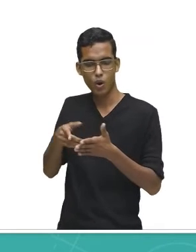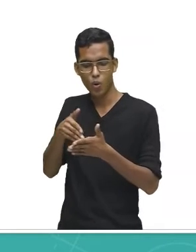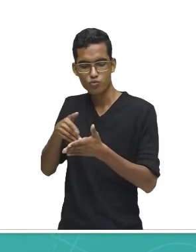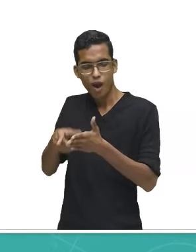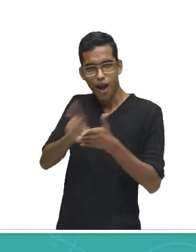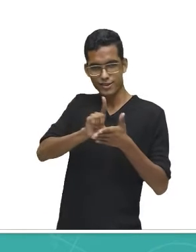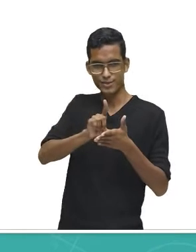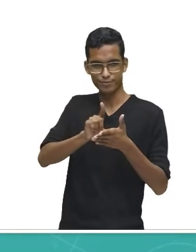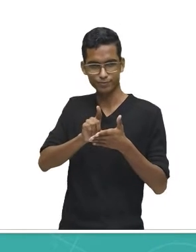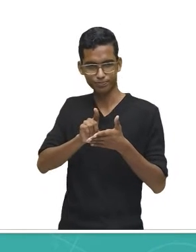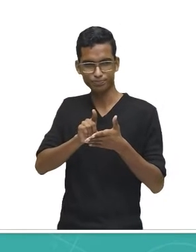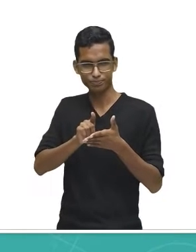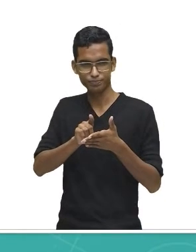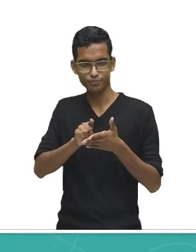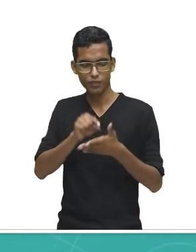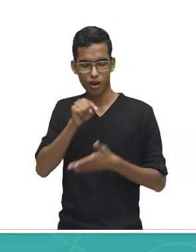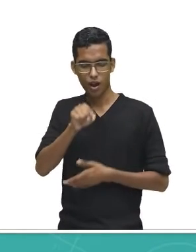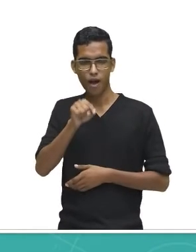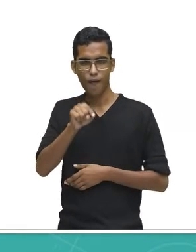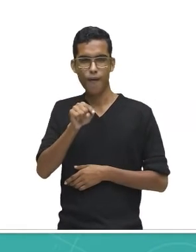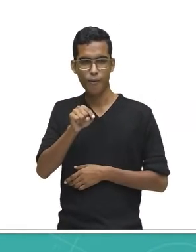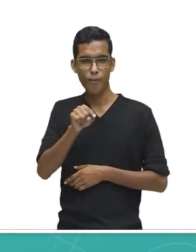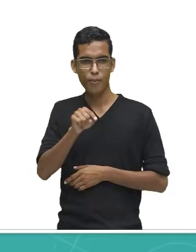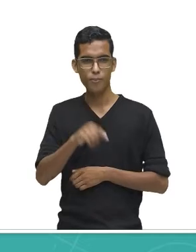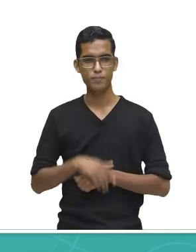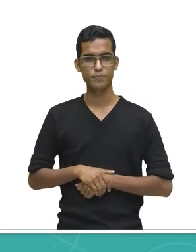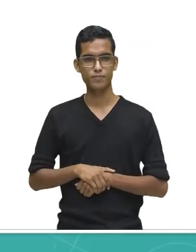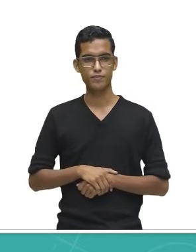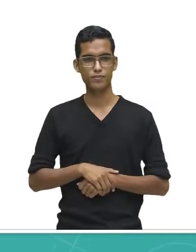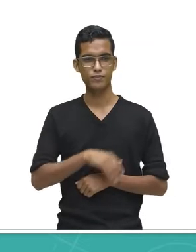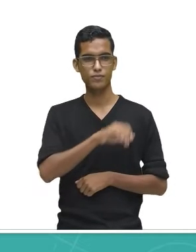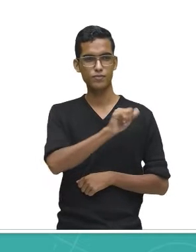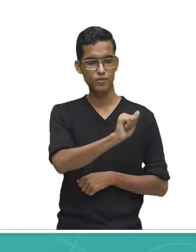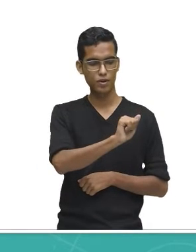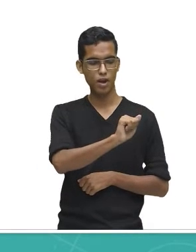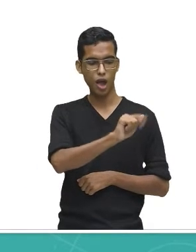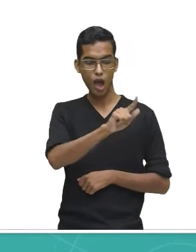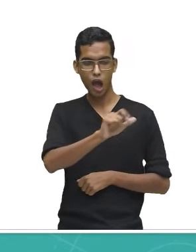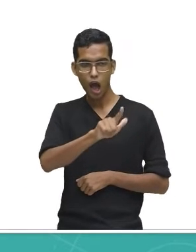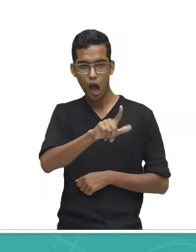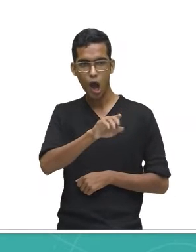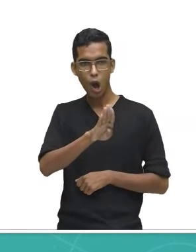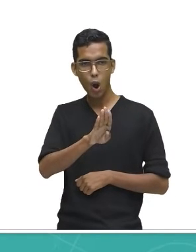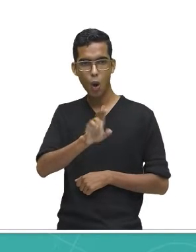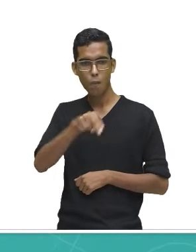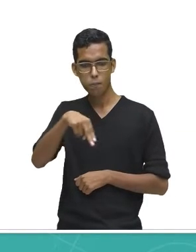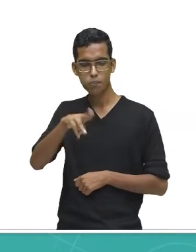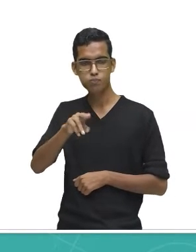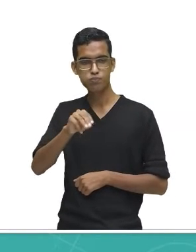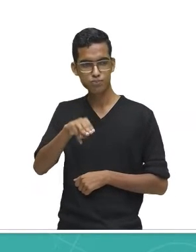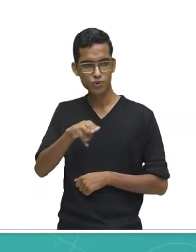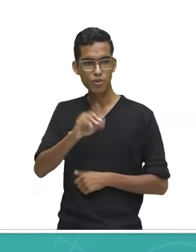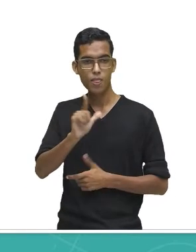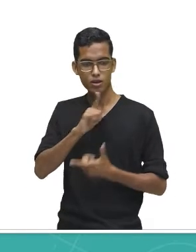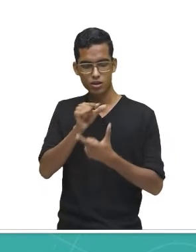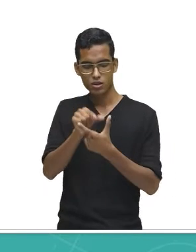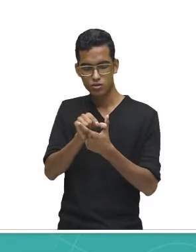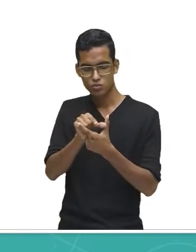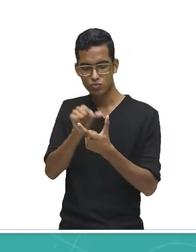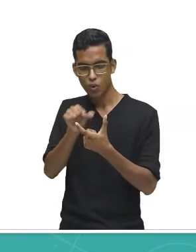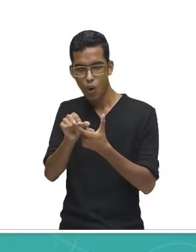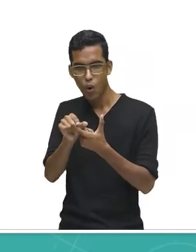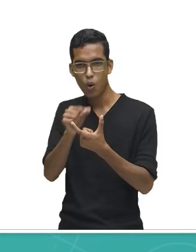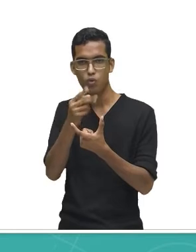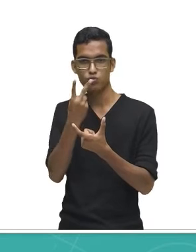também nós temos só a última e a penúltima, porque elas são 2 sílabas somente. Então, elas são classificadas